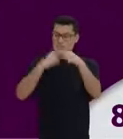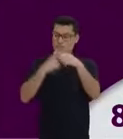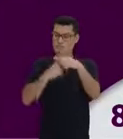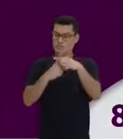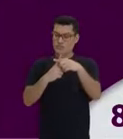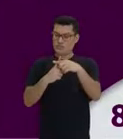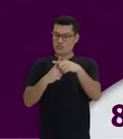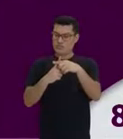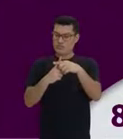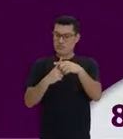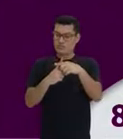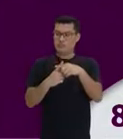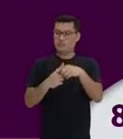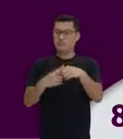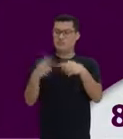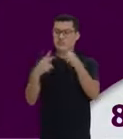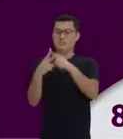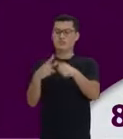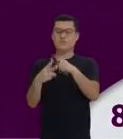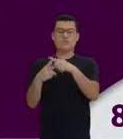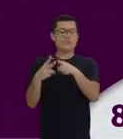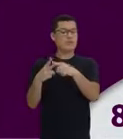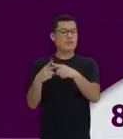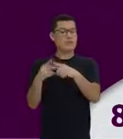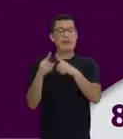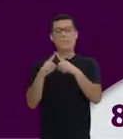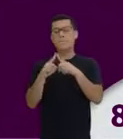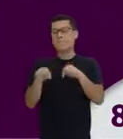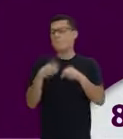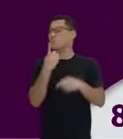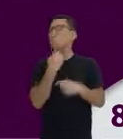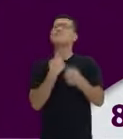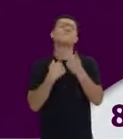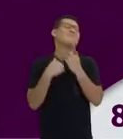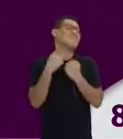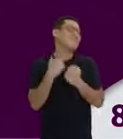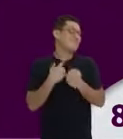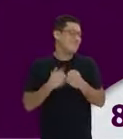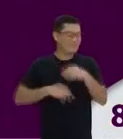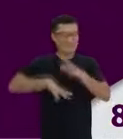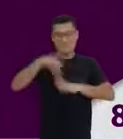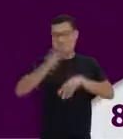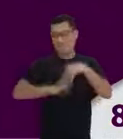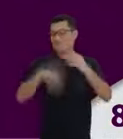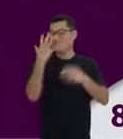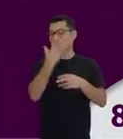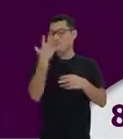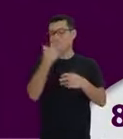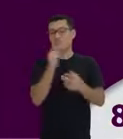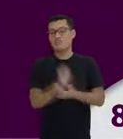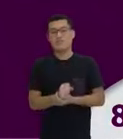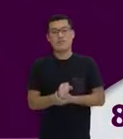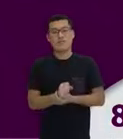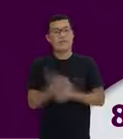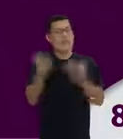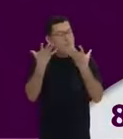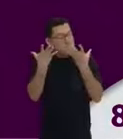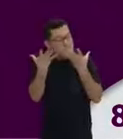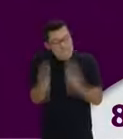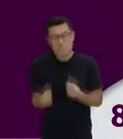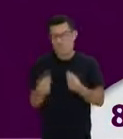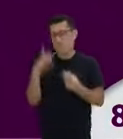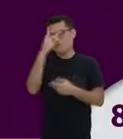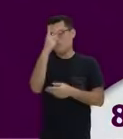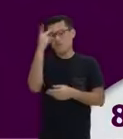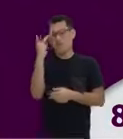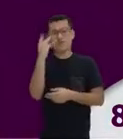do divertimento do entretenimento mas ela não deseja a música como profissão e muitas pessoas